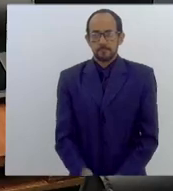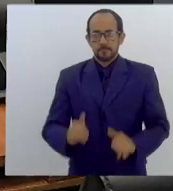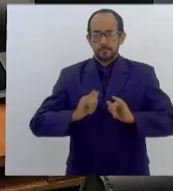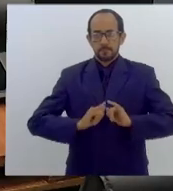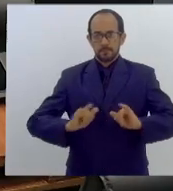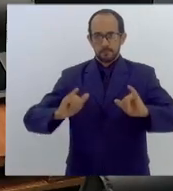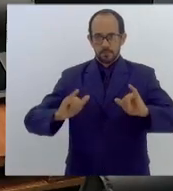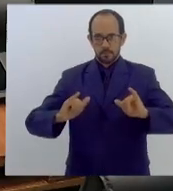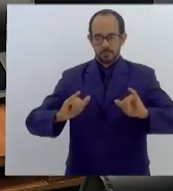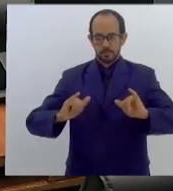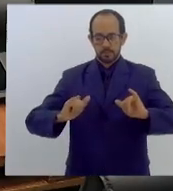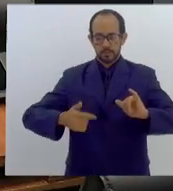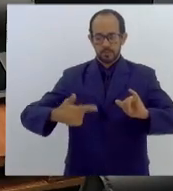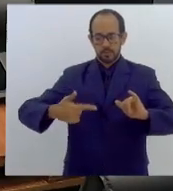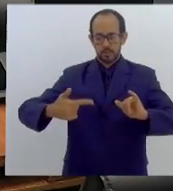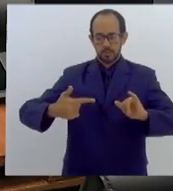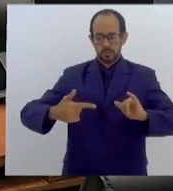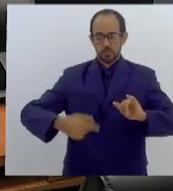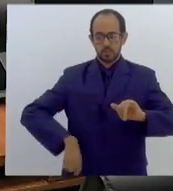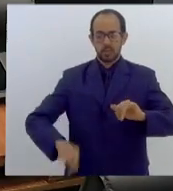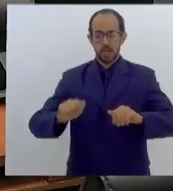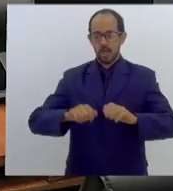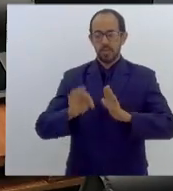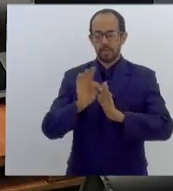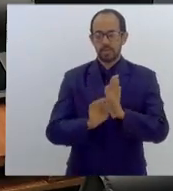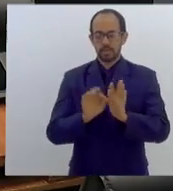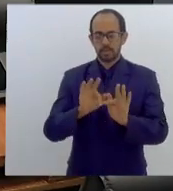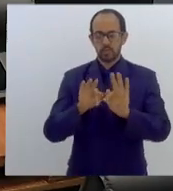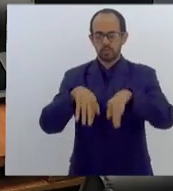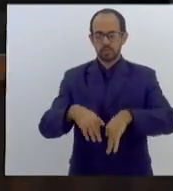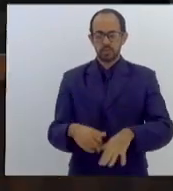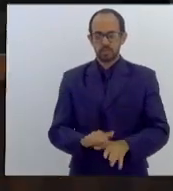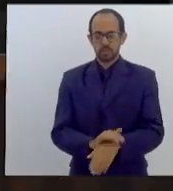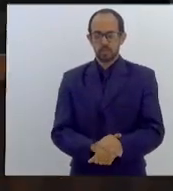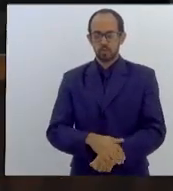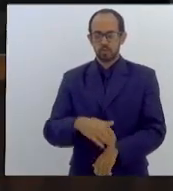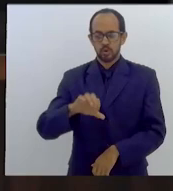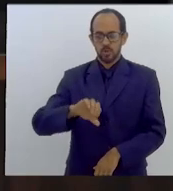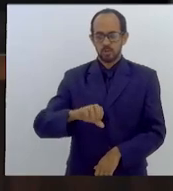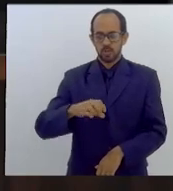Anuncio. Segunda discussão, redação do vencido, projeto de lei número